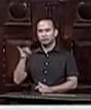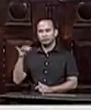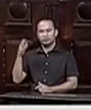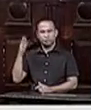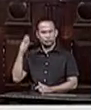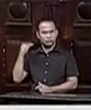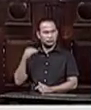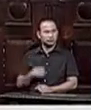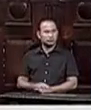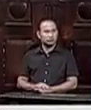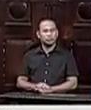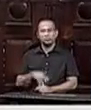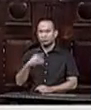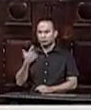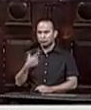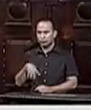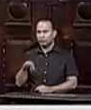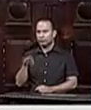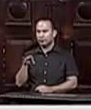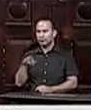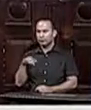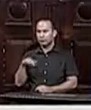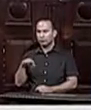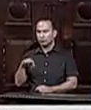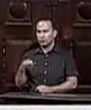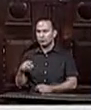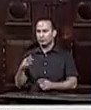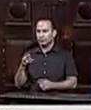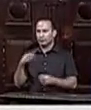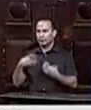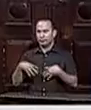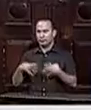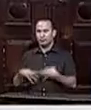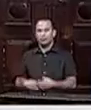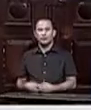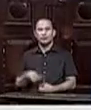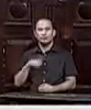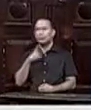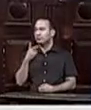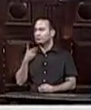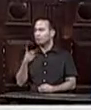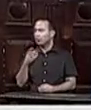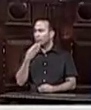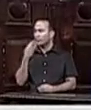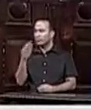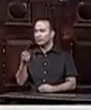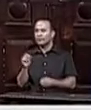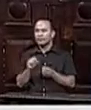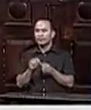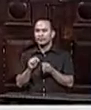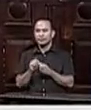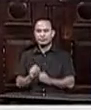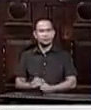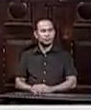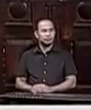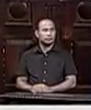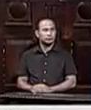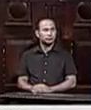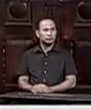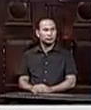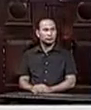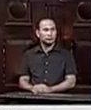mais uma vez em Teresópolis, tivemos a oportunidade de fazer contato